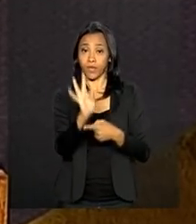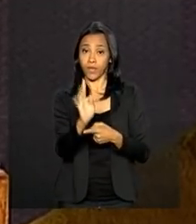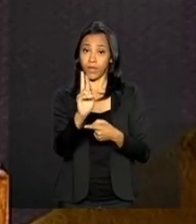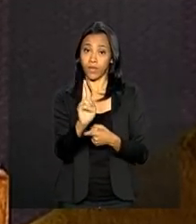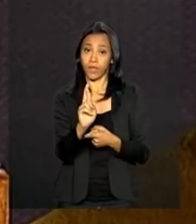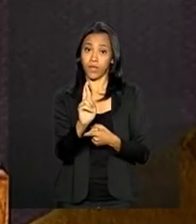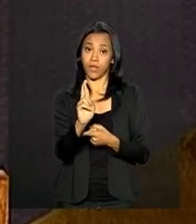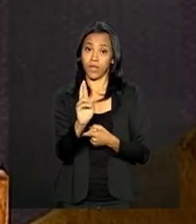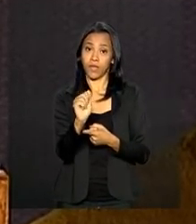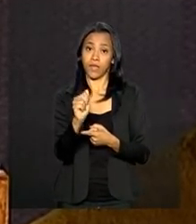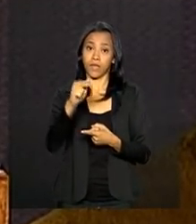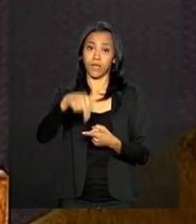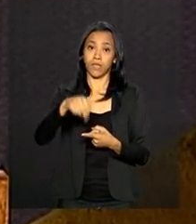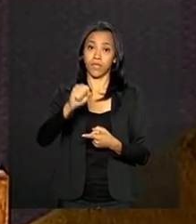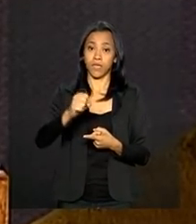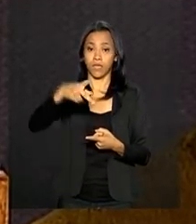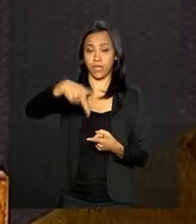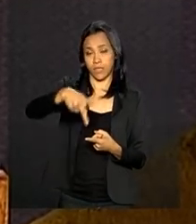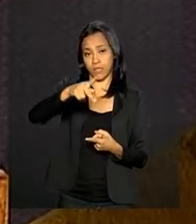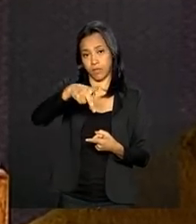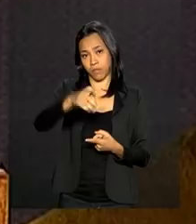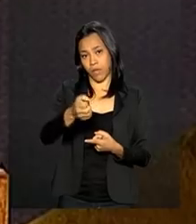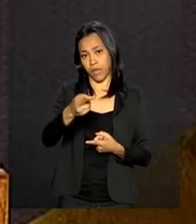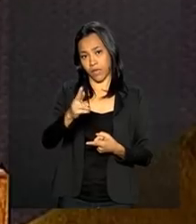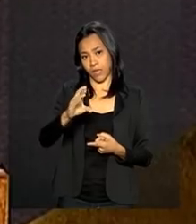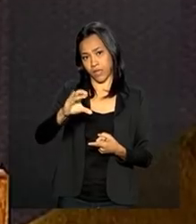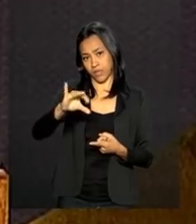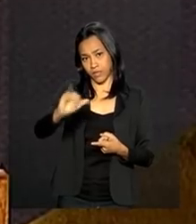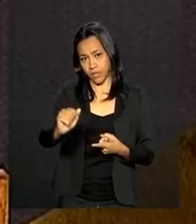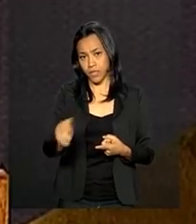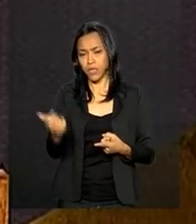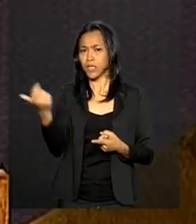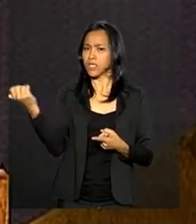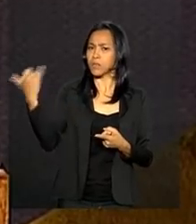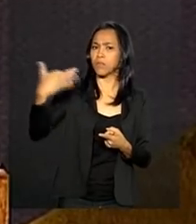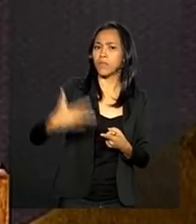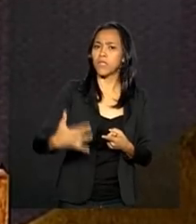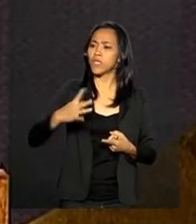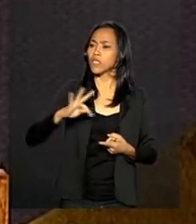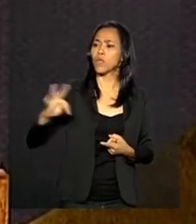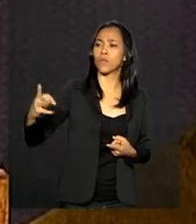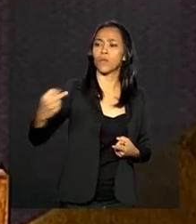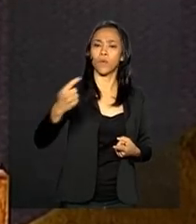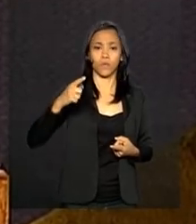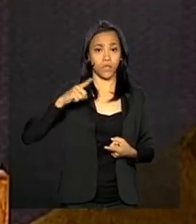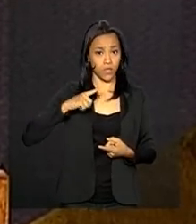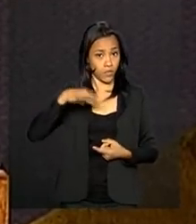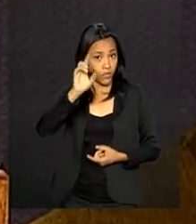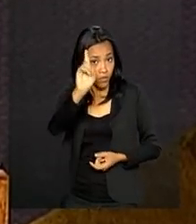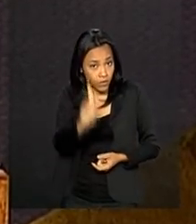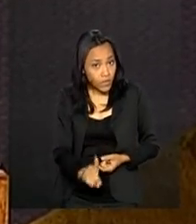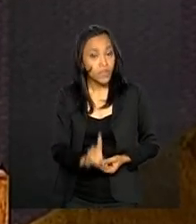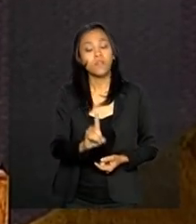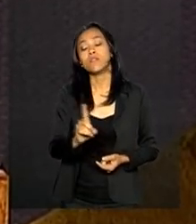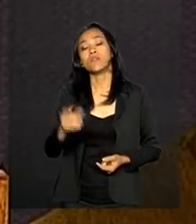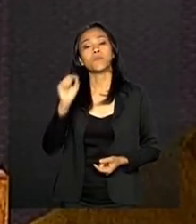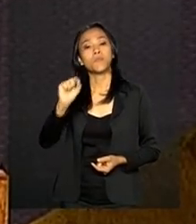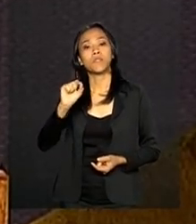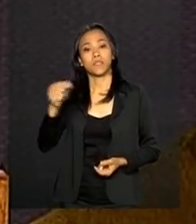estamos cumprindo um preceito constitucional que estabelece que todos têm direito a